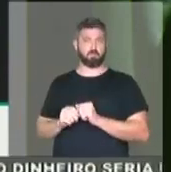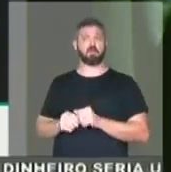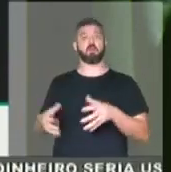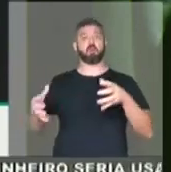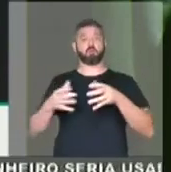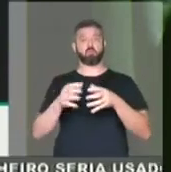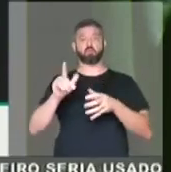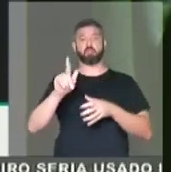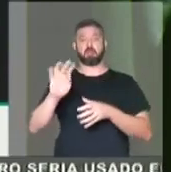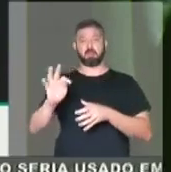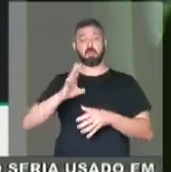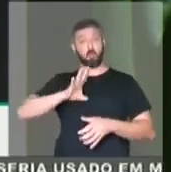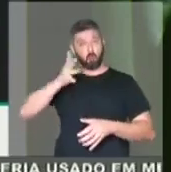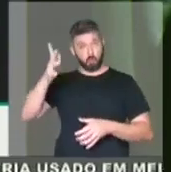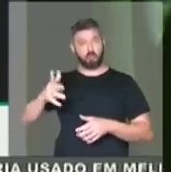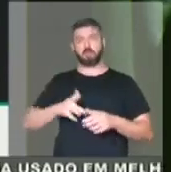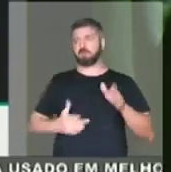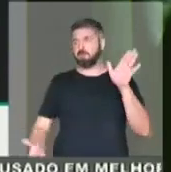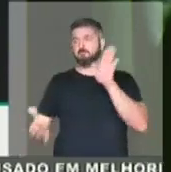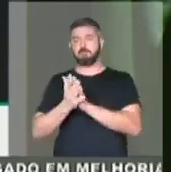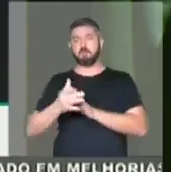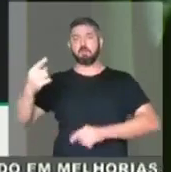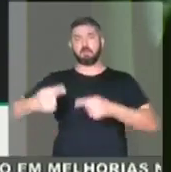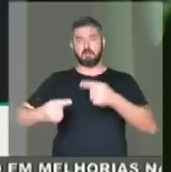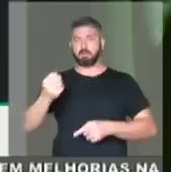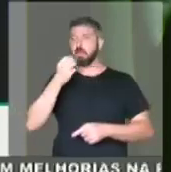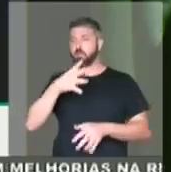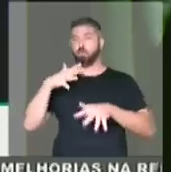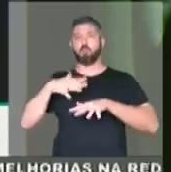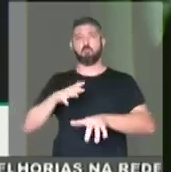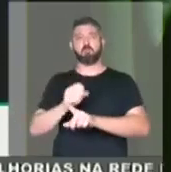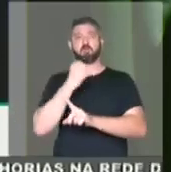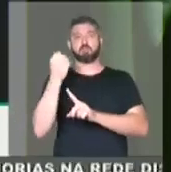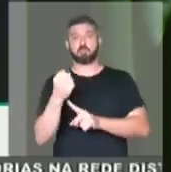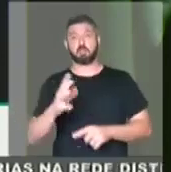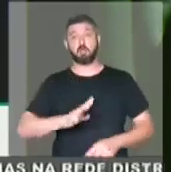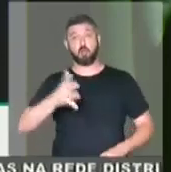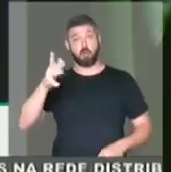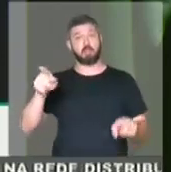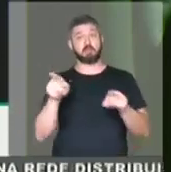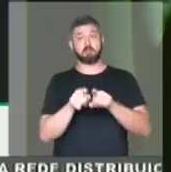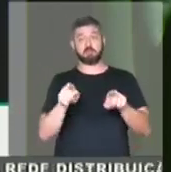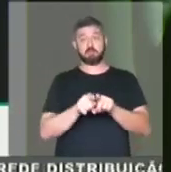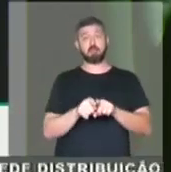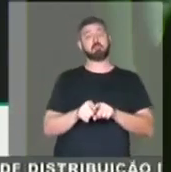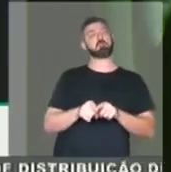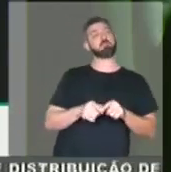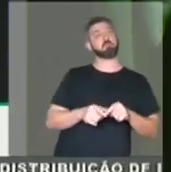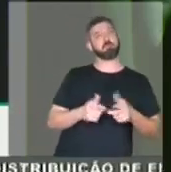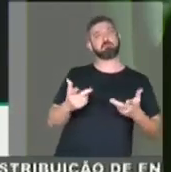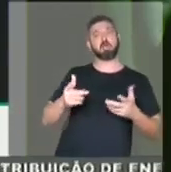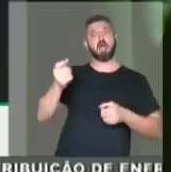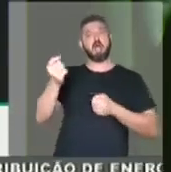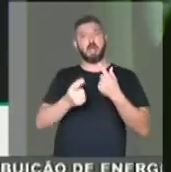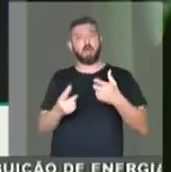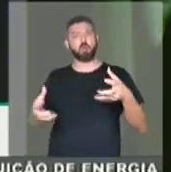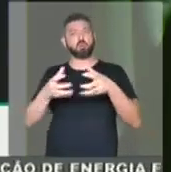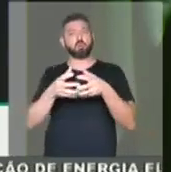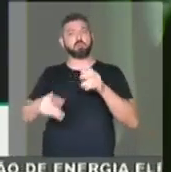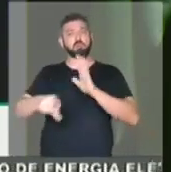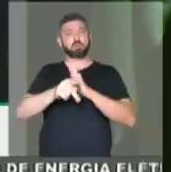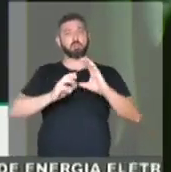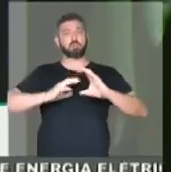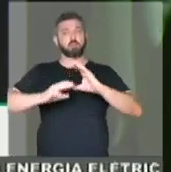de trabalho que teve a coragem de enfrentar o debate junto com o movimento social. Teve coragem, muitas vezes, de enfrentar determinados setores dos